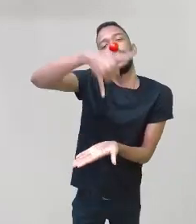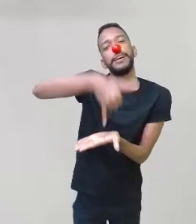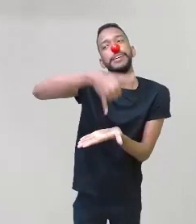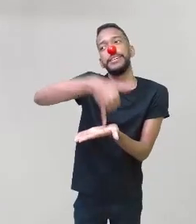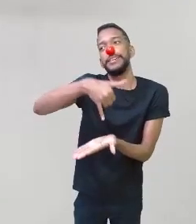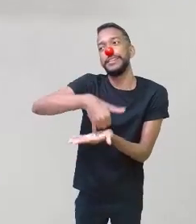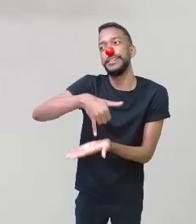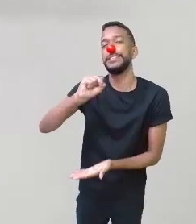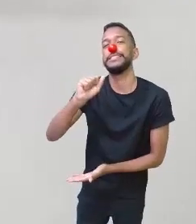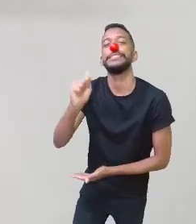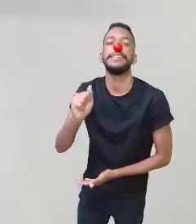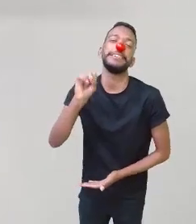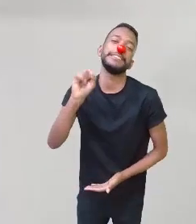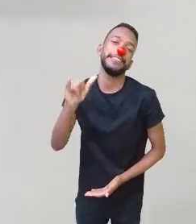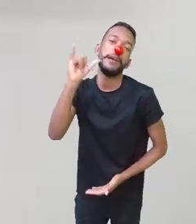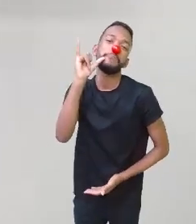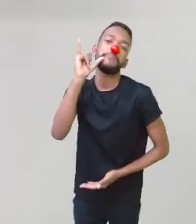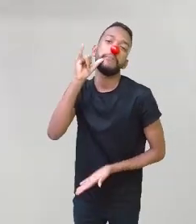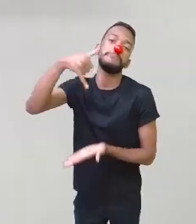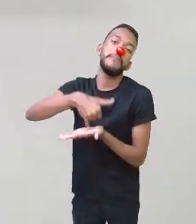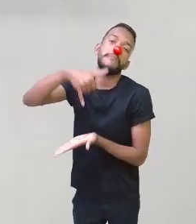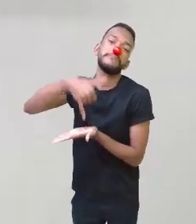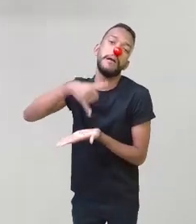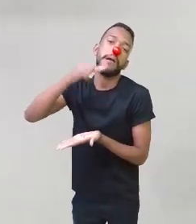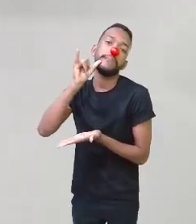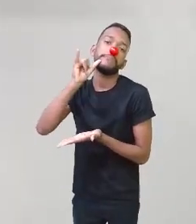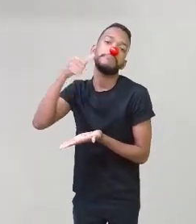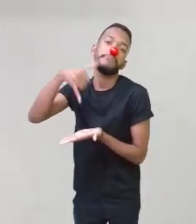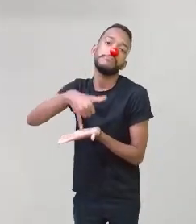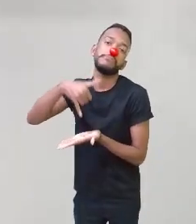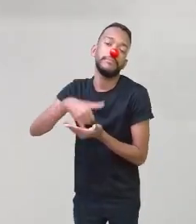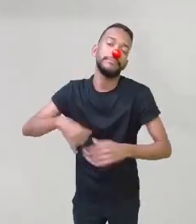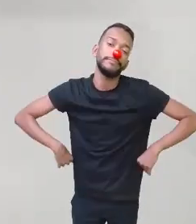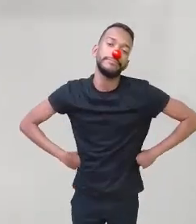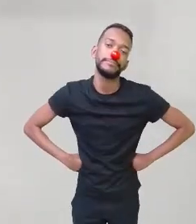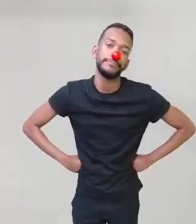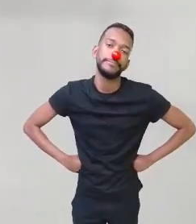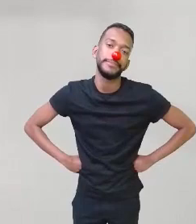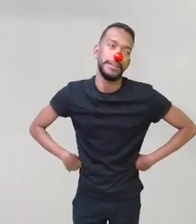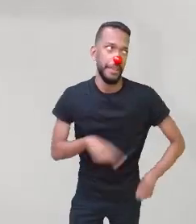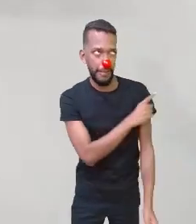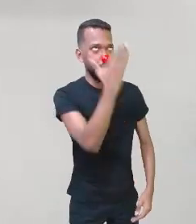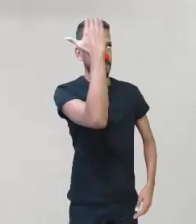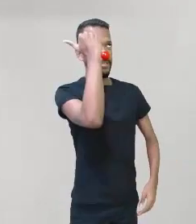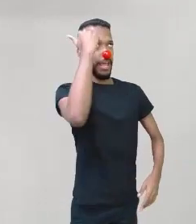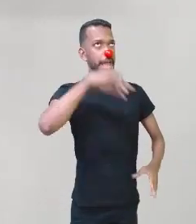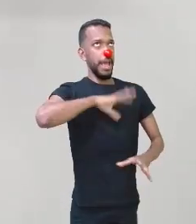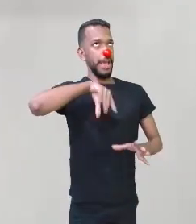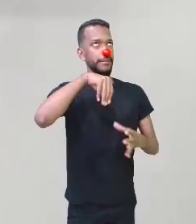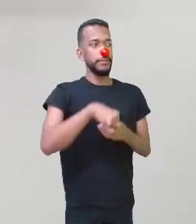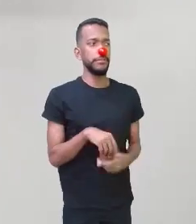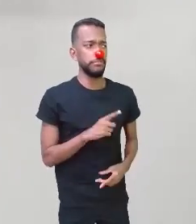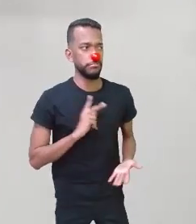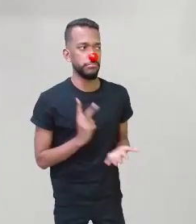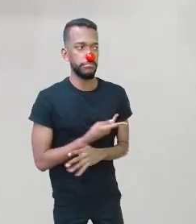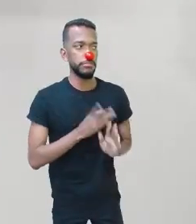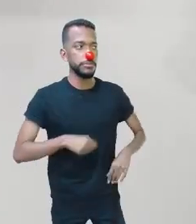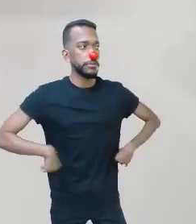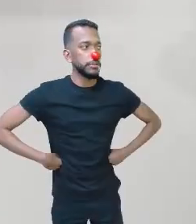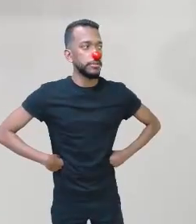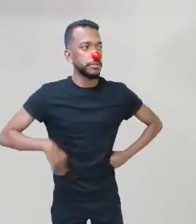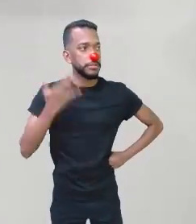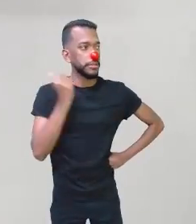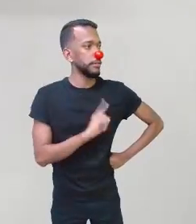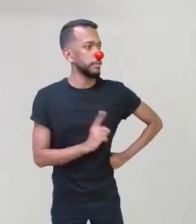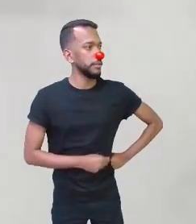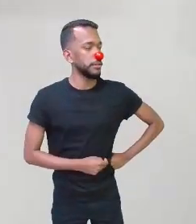Saci Pererê! Olha aí! Eita, é ele mesmo! Ele disse que sabia, mas tô vendo que ele não sabe nada.